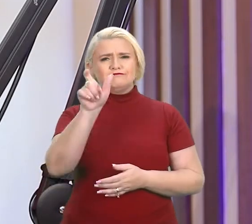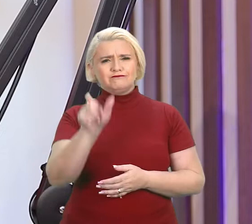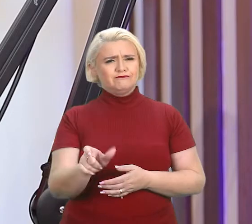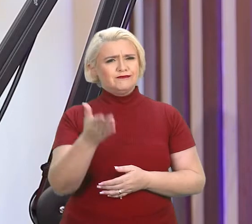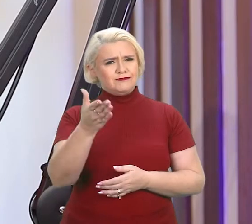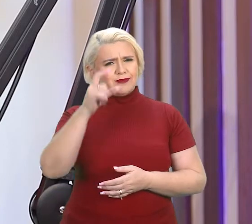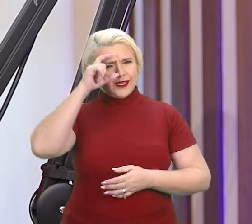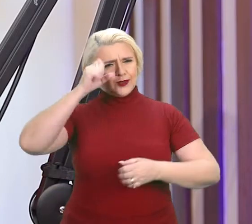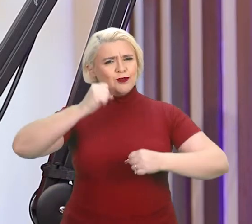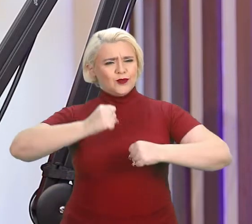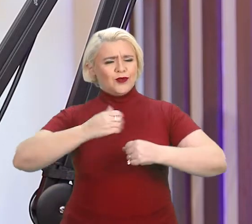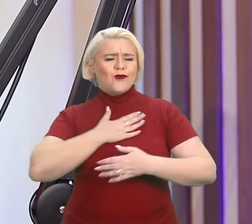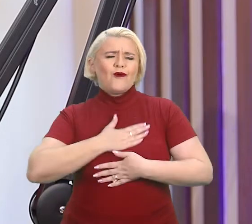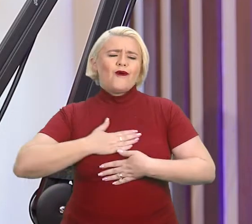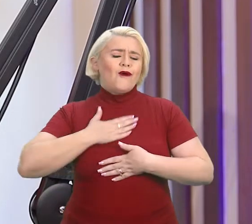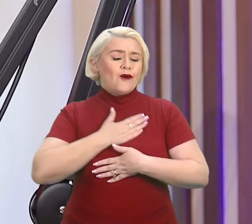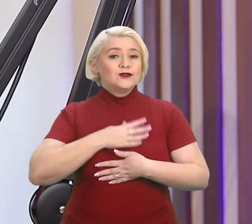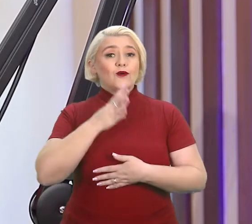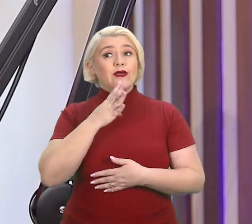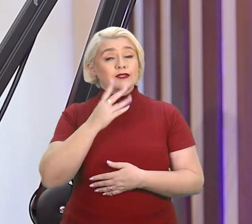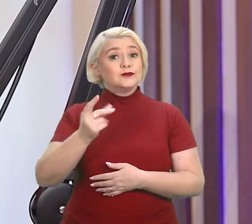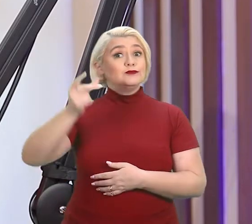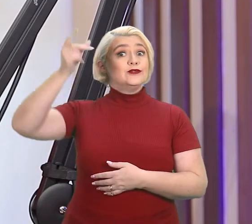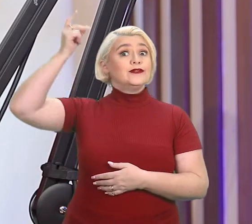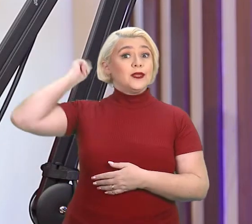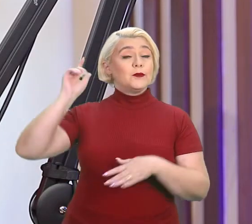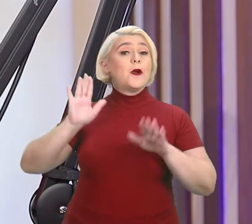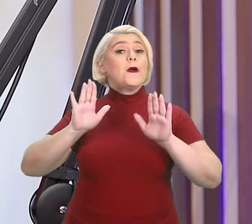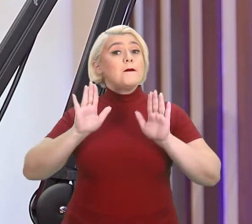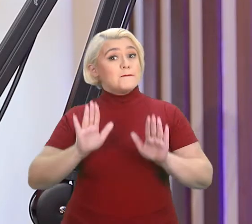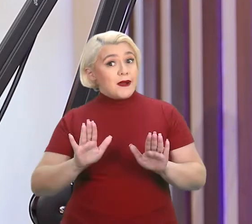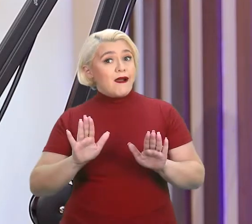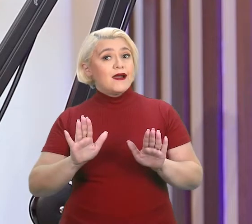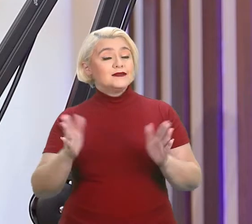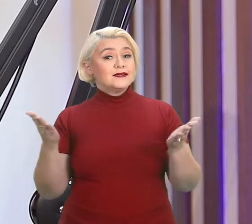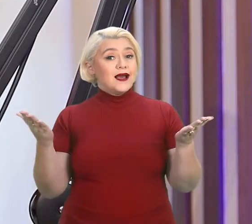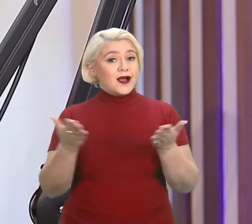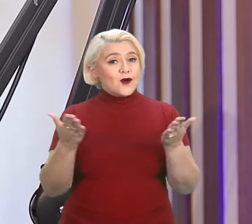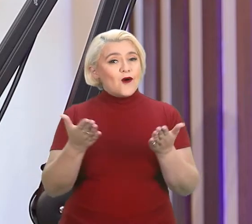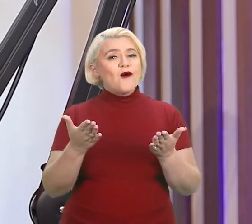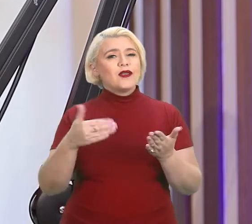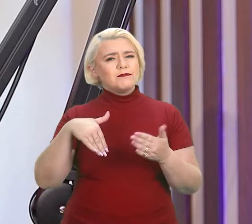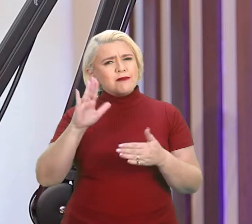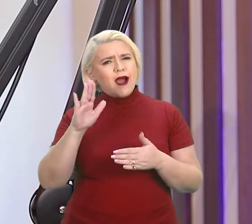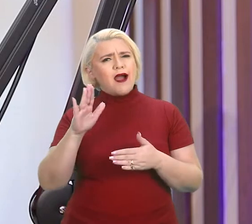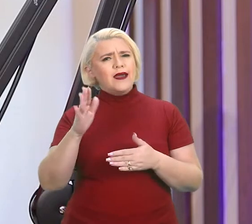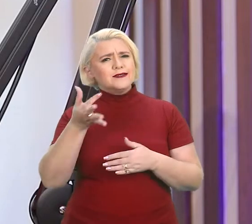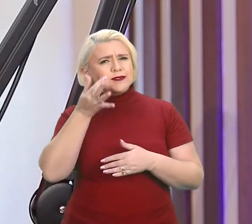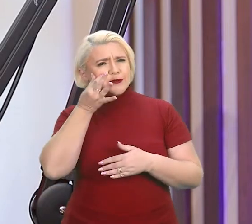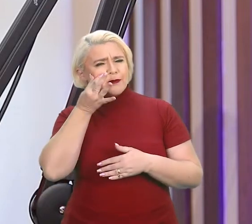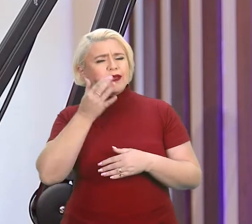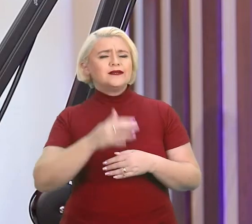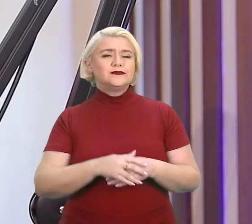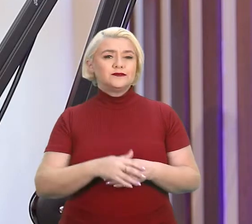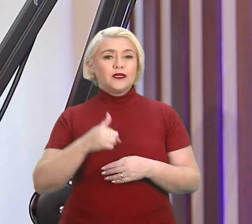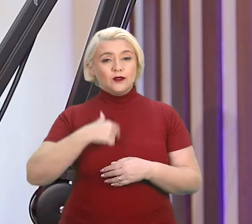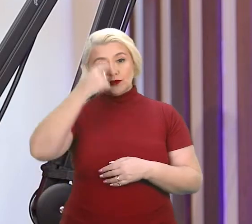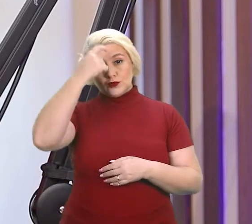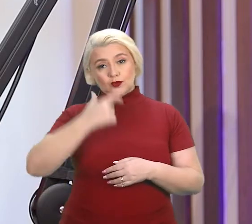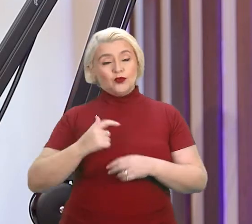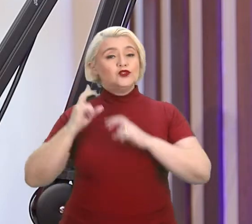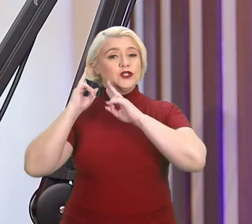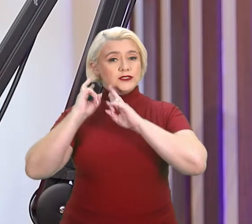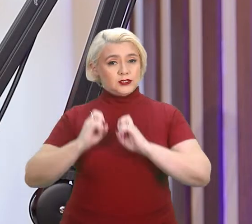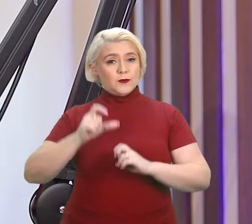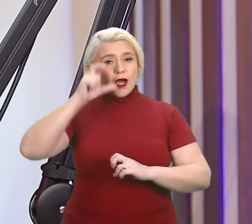muito, né? Conheço há muito tempo, mas é agora mais próximo, né? Então, eu sou Gessilma Dias, o Antônio já me